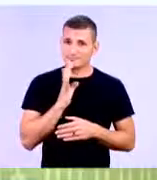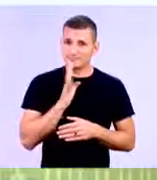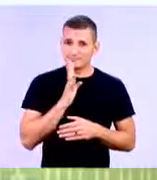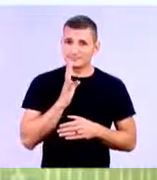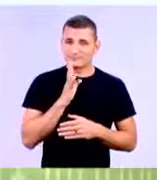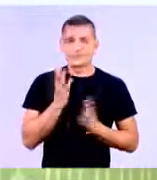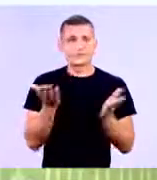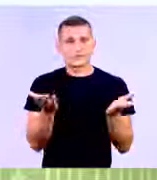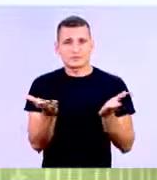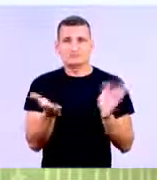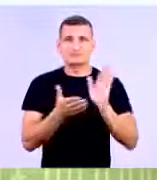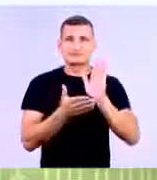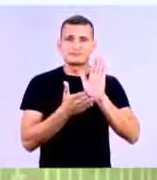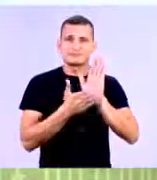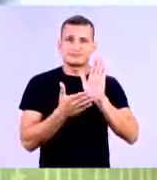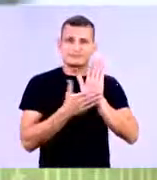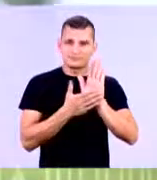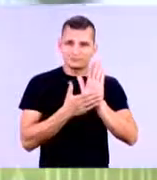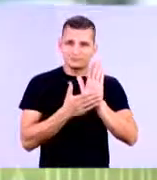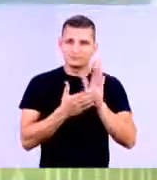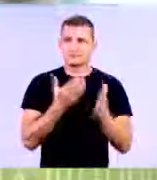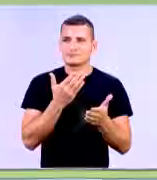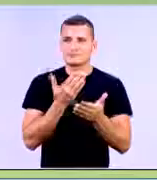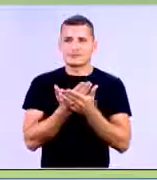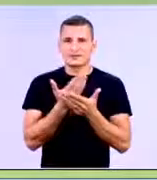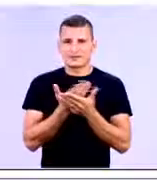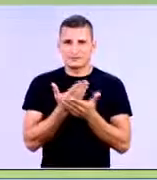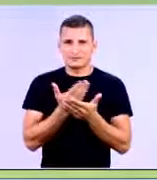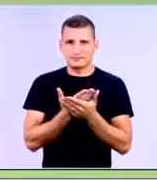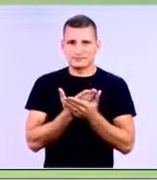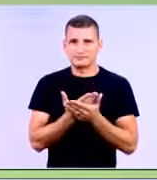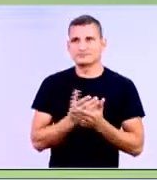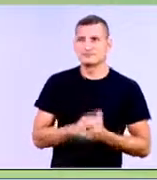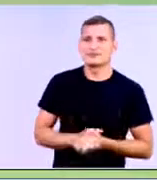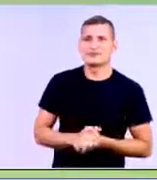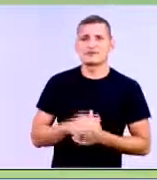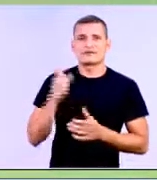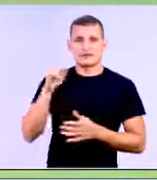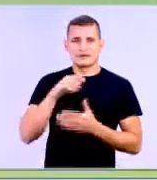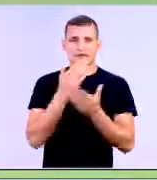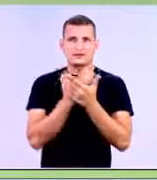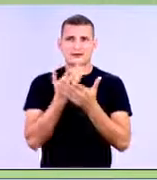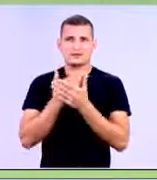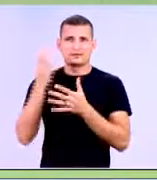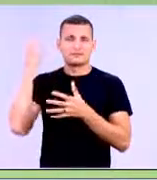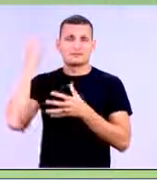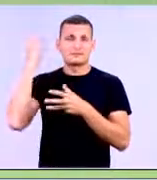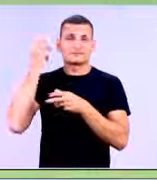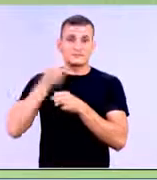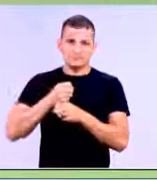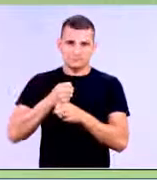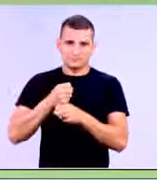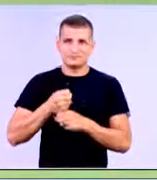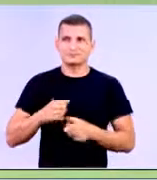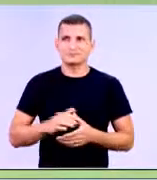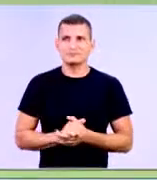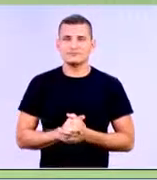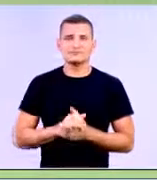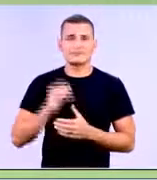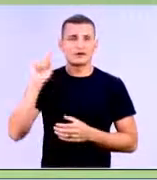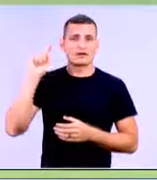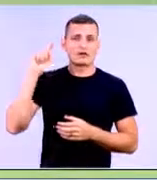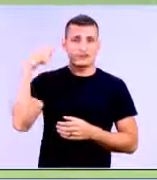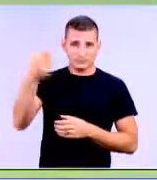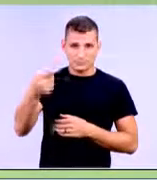qual é a proposta da noite para essa aula que nós teremos hoje, que é a aula de revisão, né? Então, veja bem, após a nossa aula